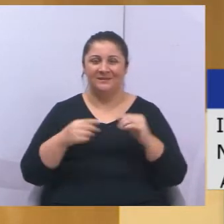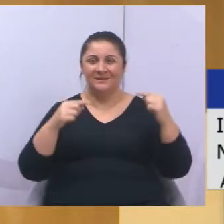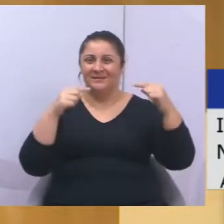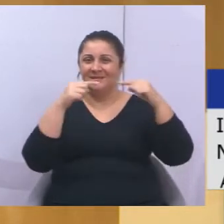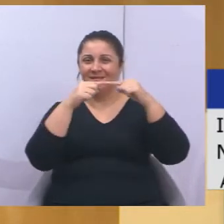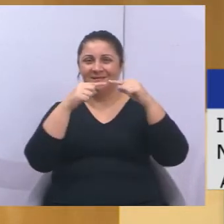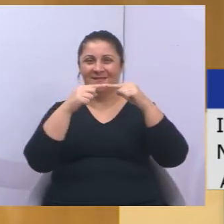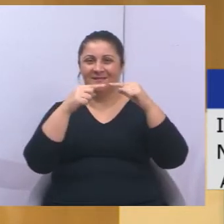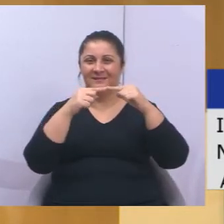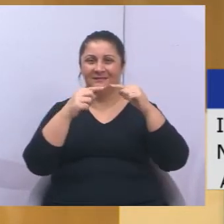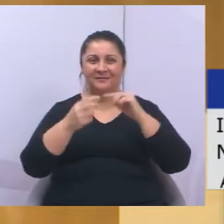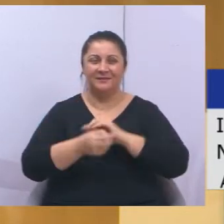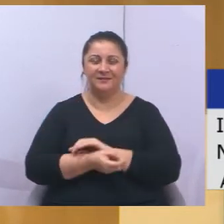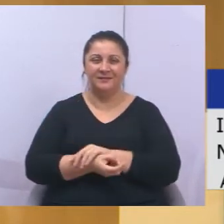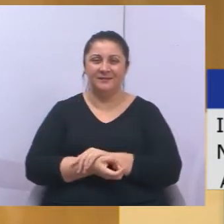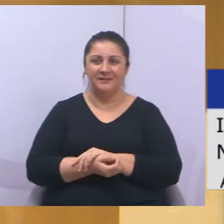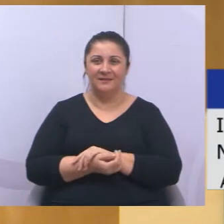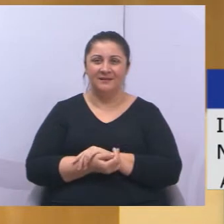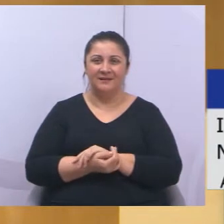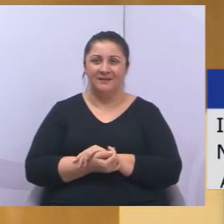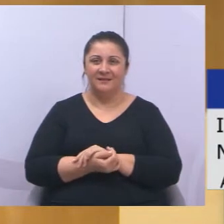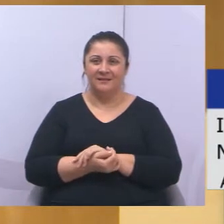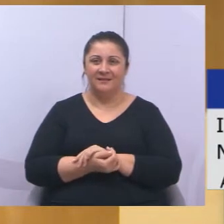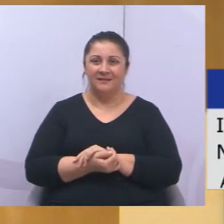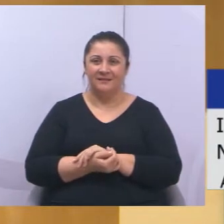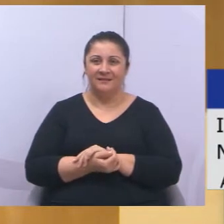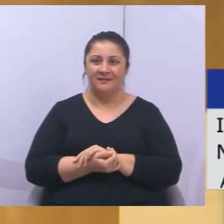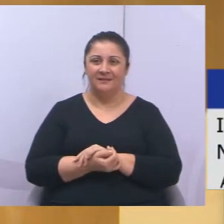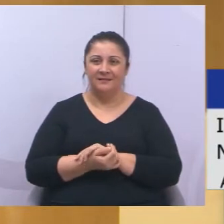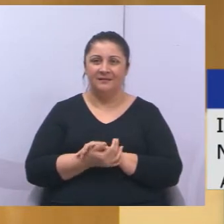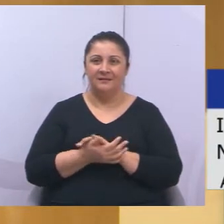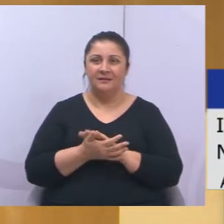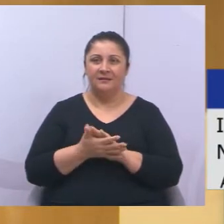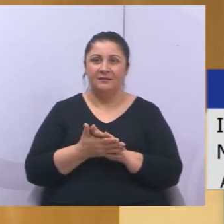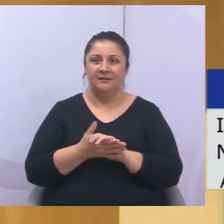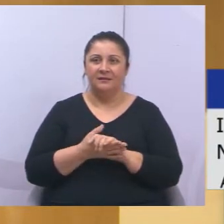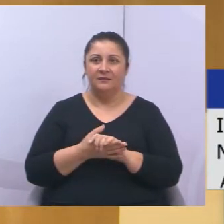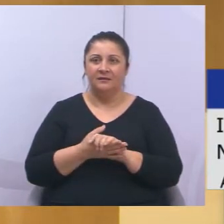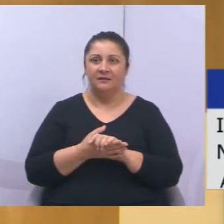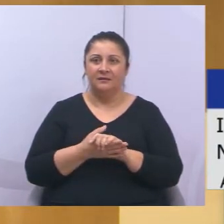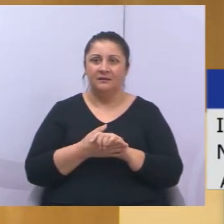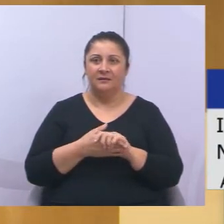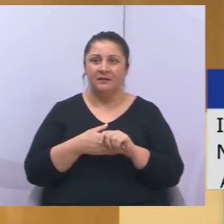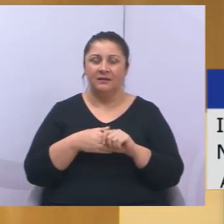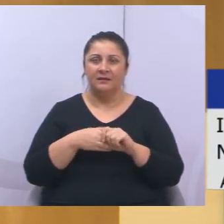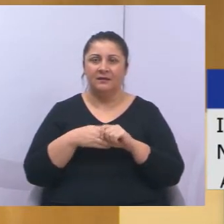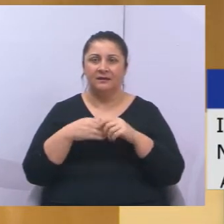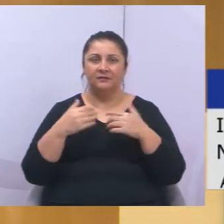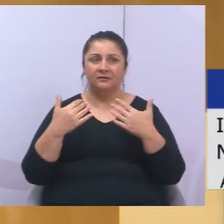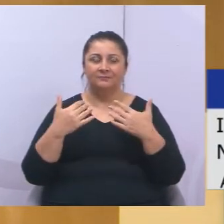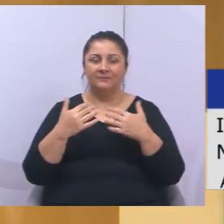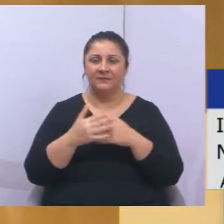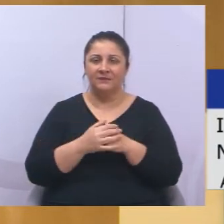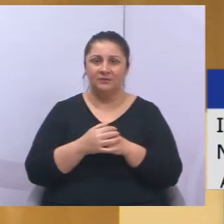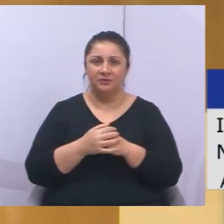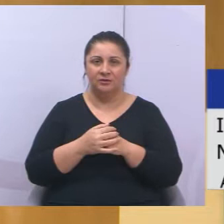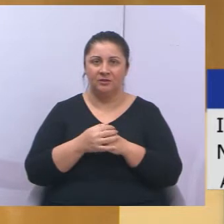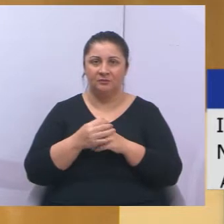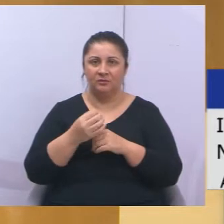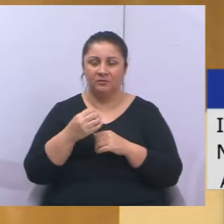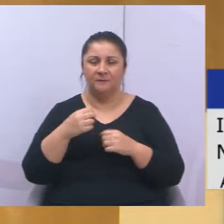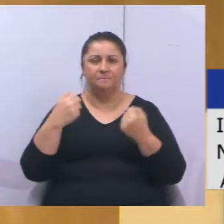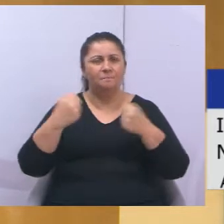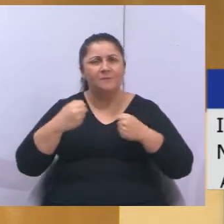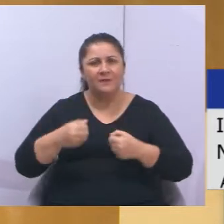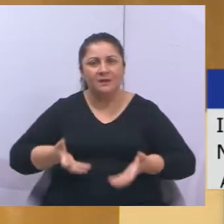objetivo são resgatar um pouco do que vivemos, de que as crianças de hoje aprendam e sejam incentivadas a conhecer